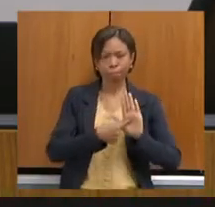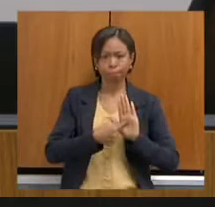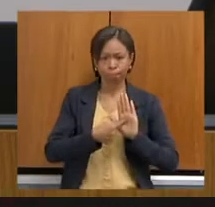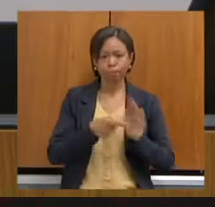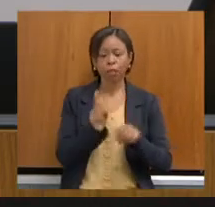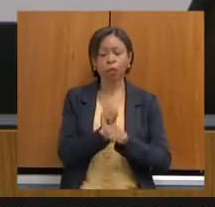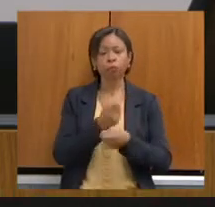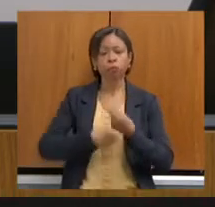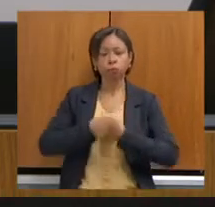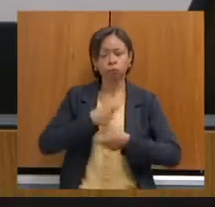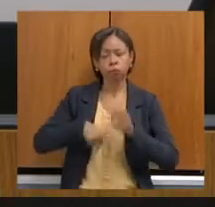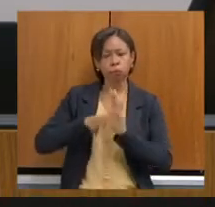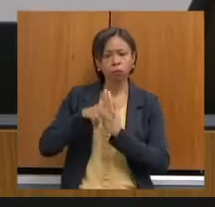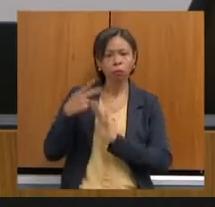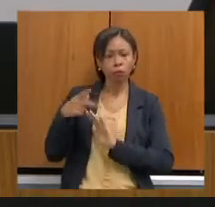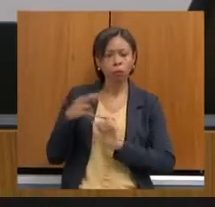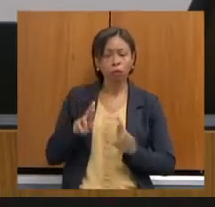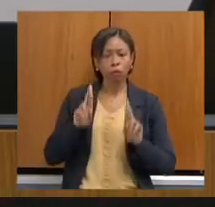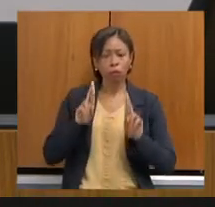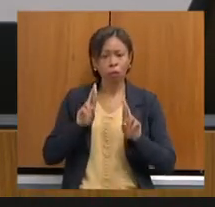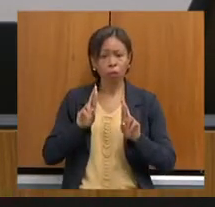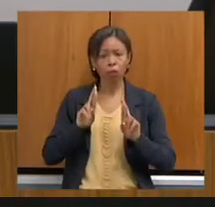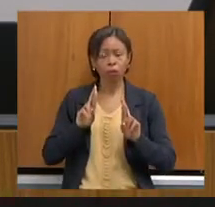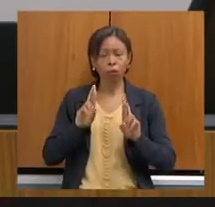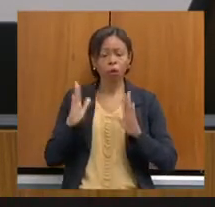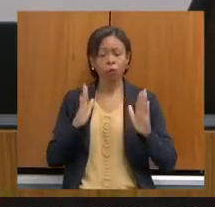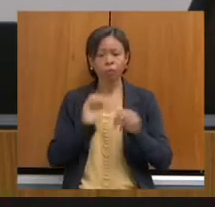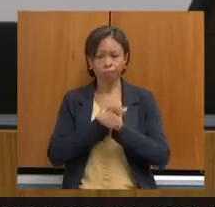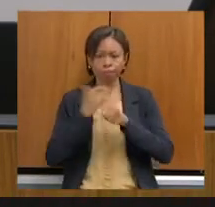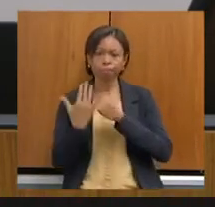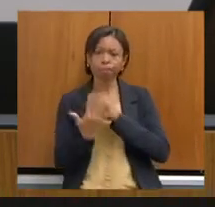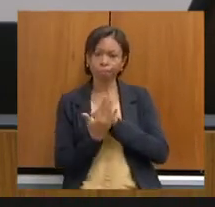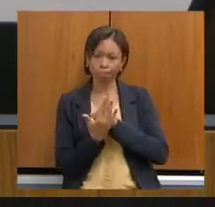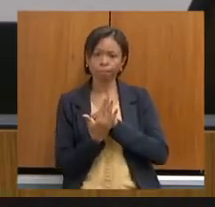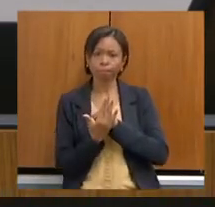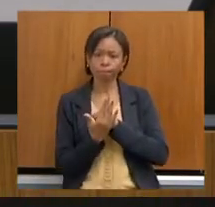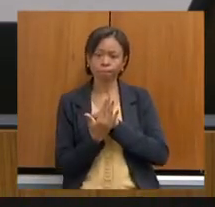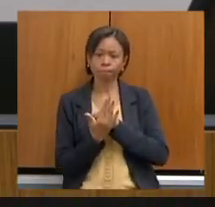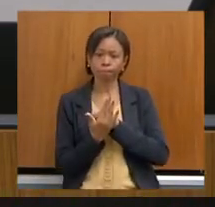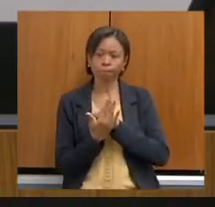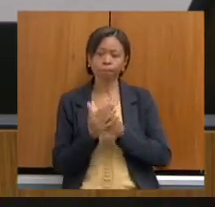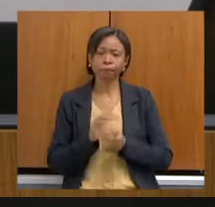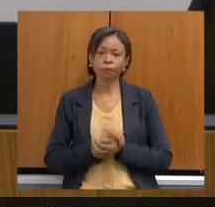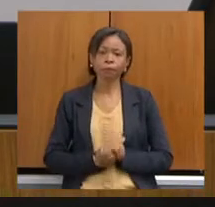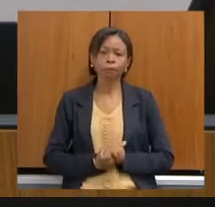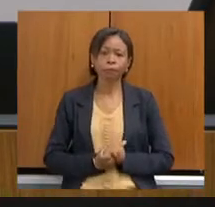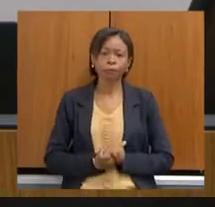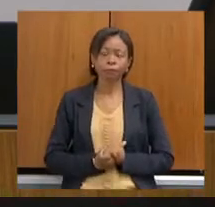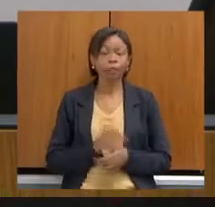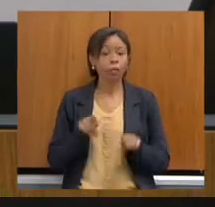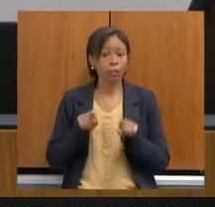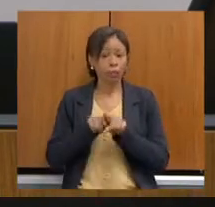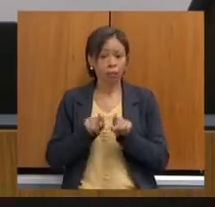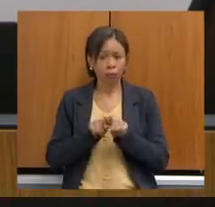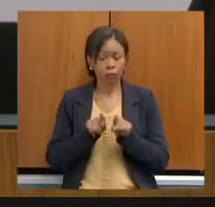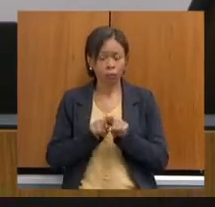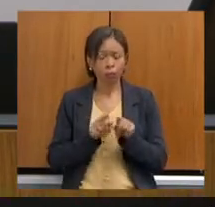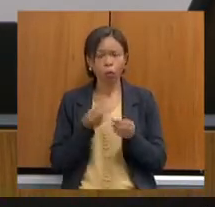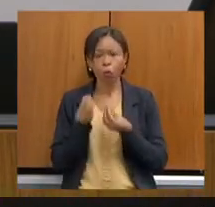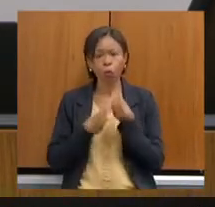para enfrentamento da pandemia de covid-19 e diz seus impactos bem como sobre o